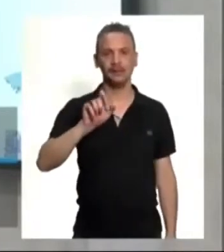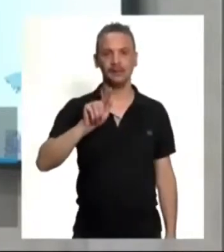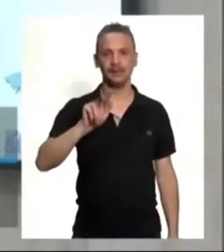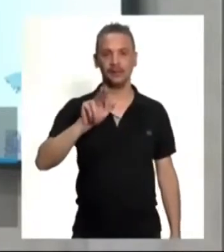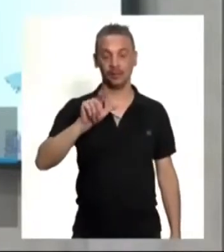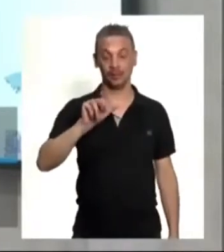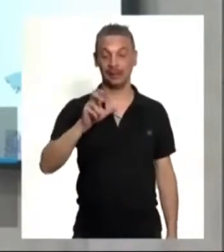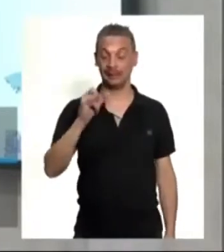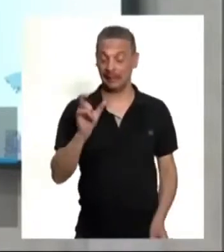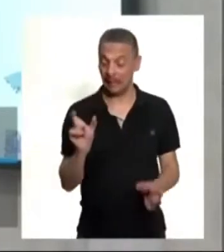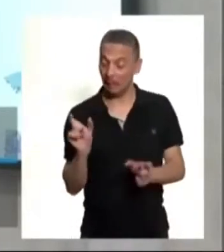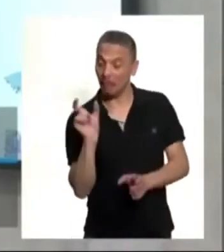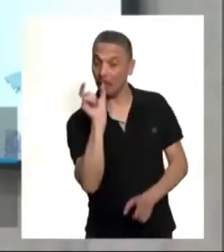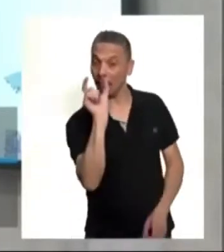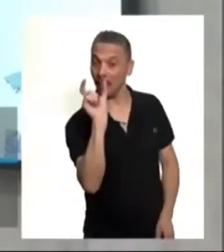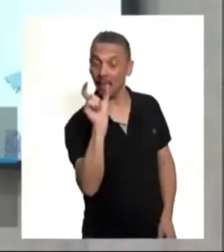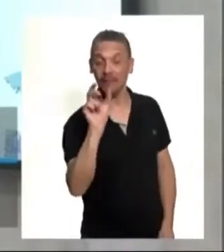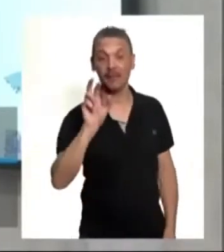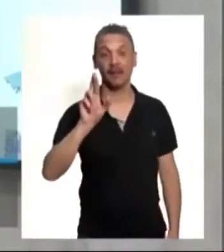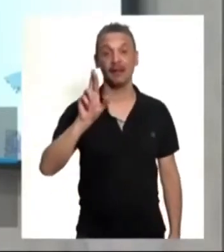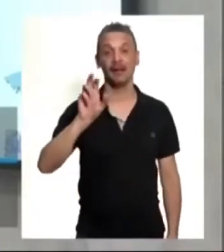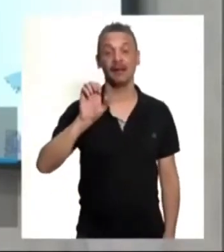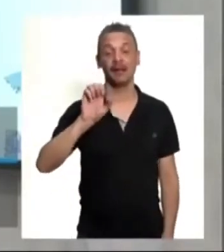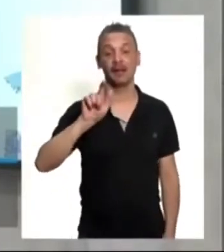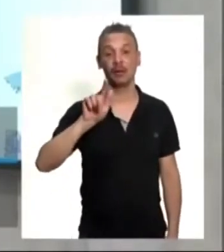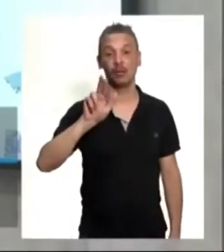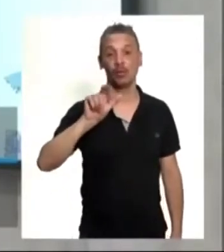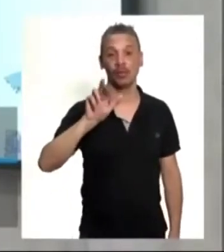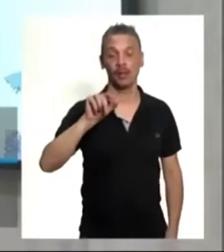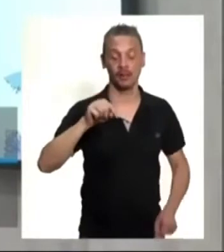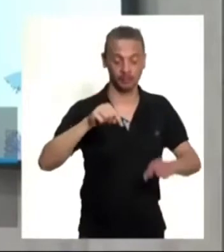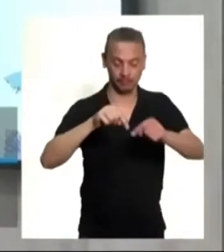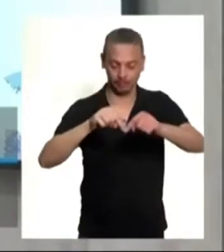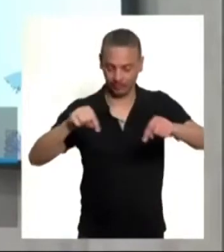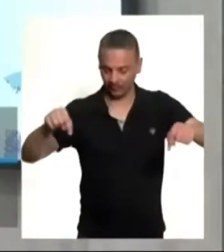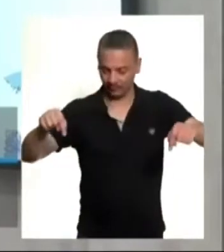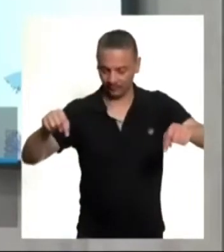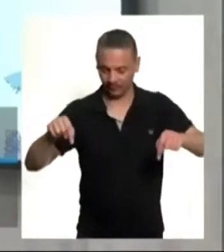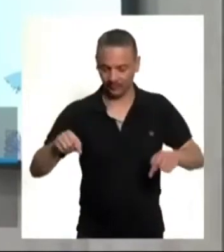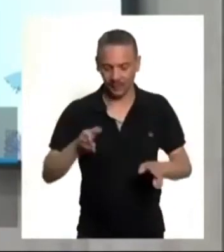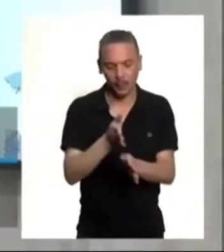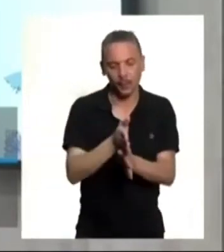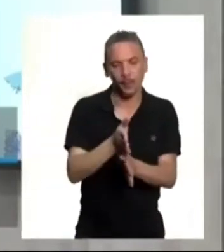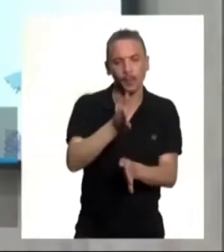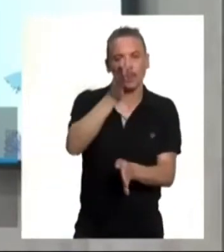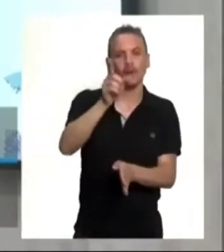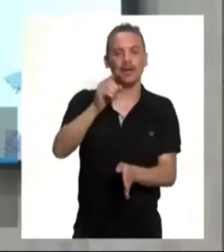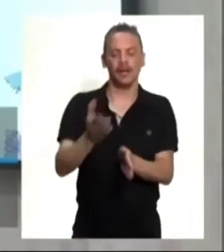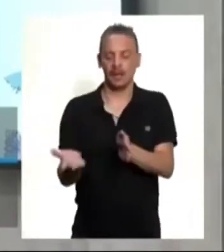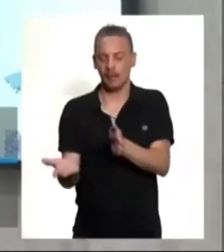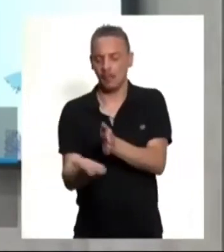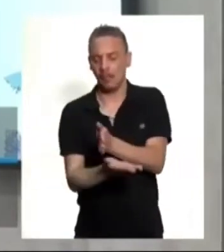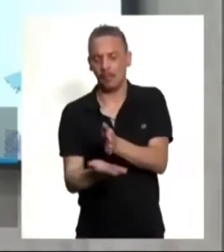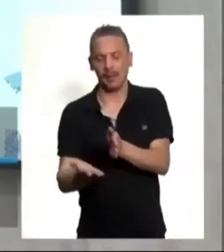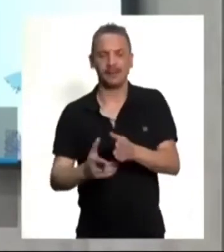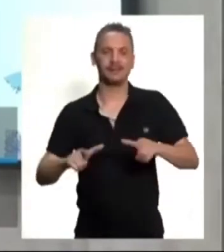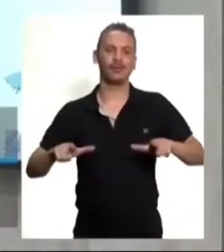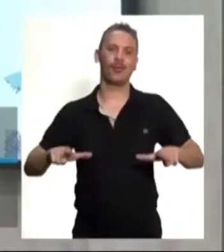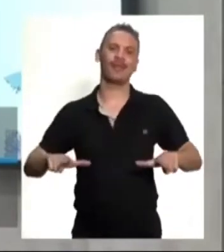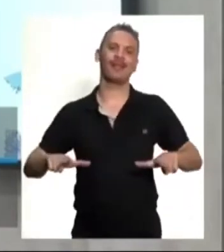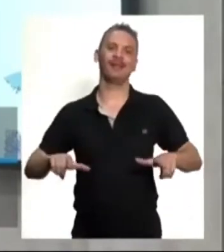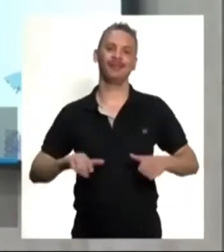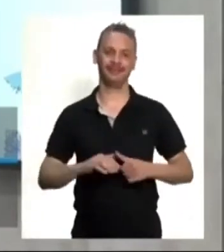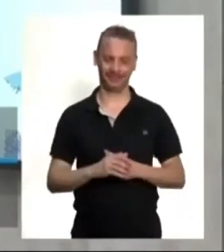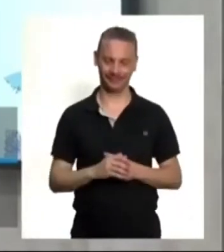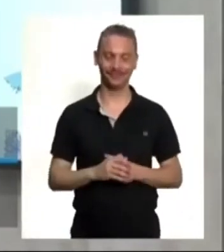final. Se ela é regular, a caixa é reta. O prisma é obrigatoriamente reto. E a base é um quadrado. Se eu